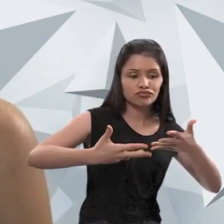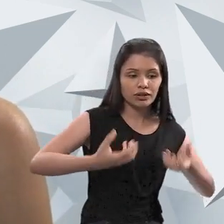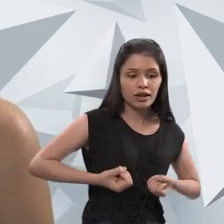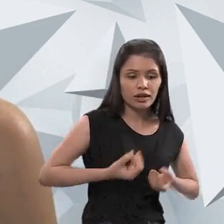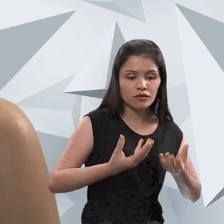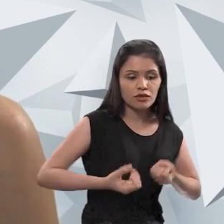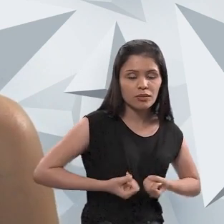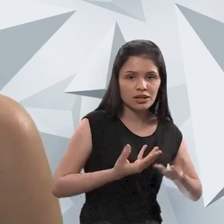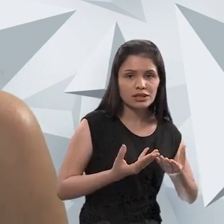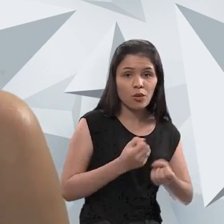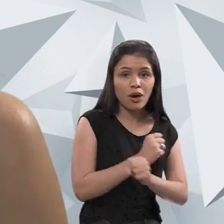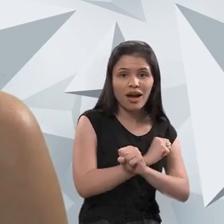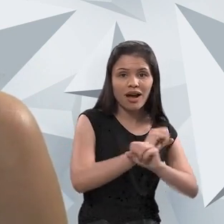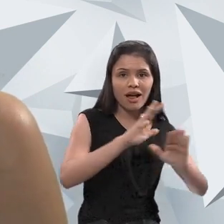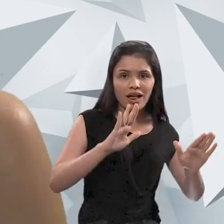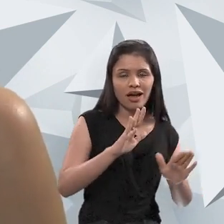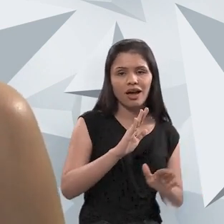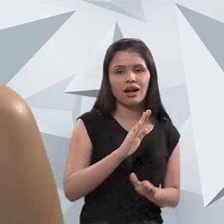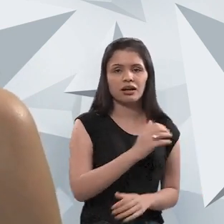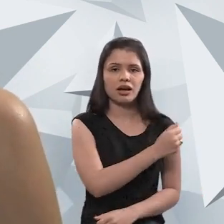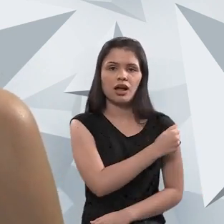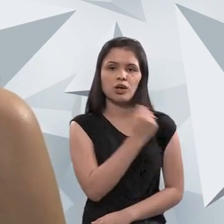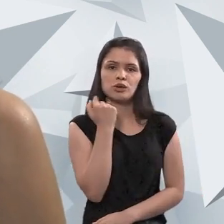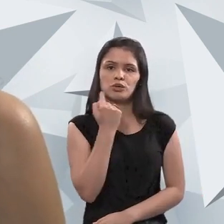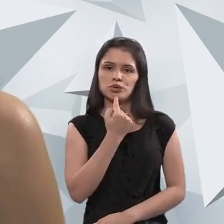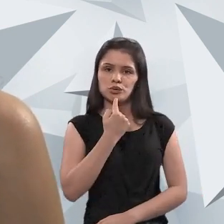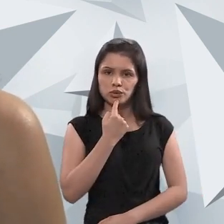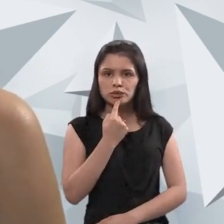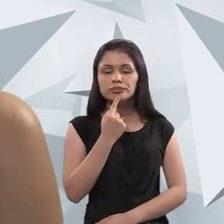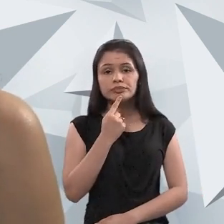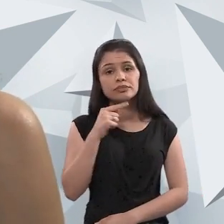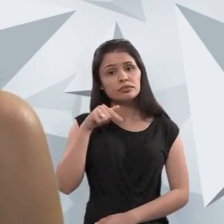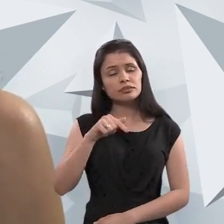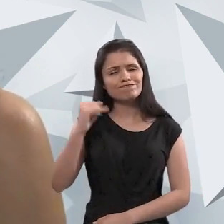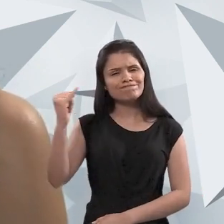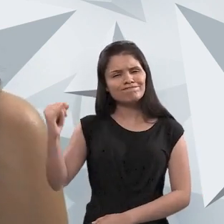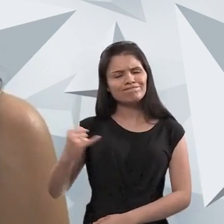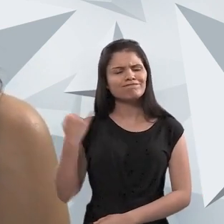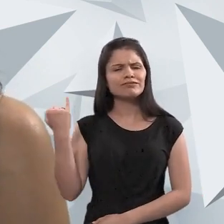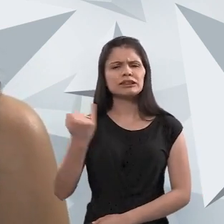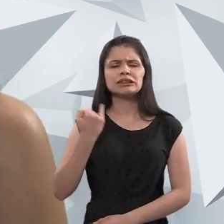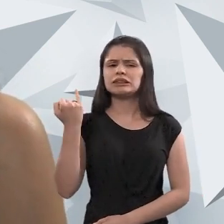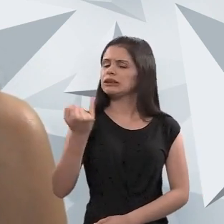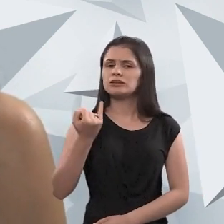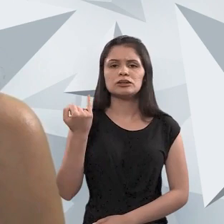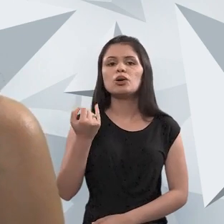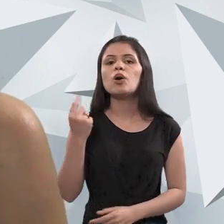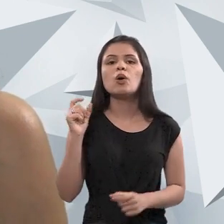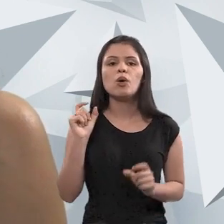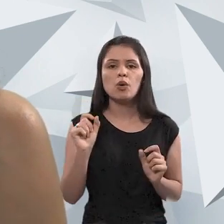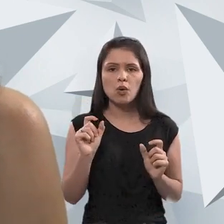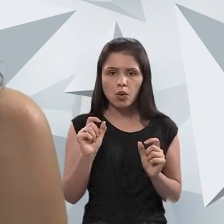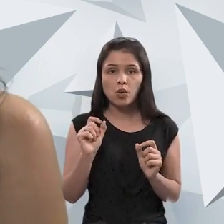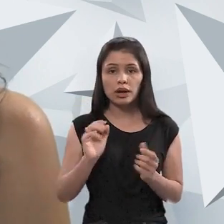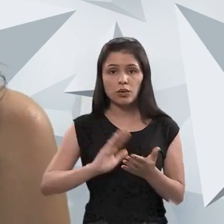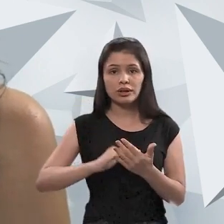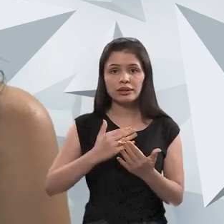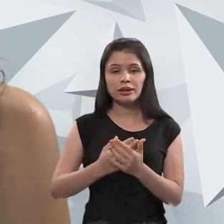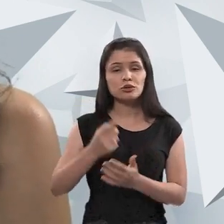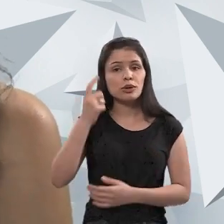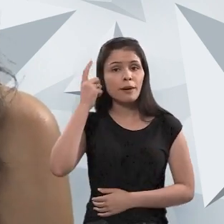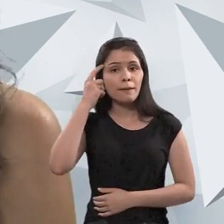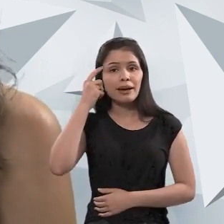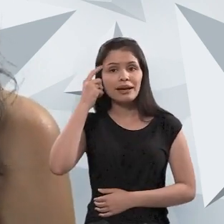né, para os alunos. E acho que o mais importante é o intérprete ter em mente que ele tem